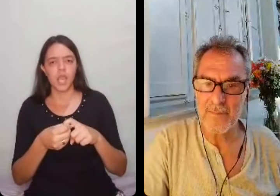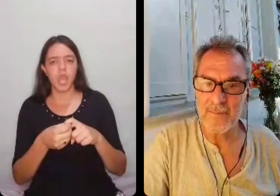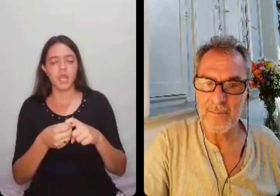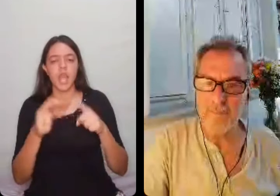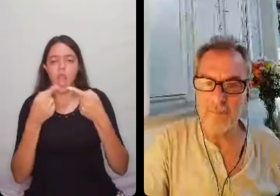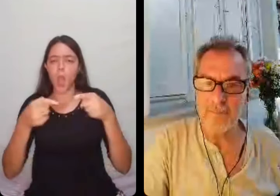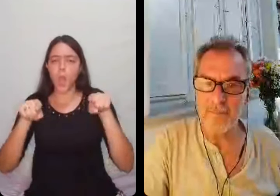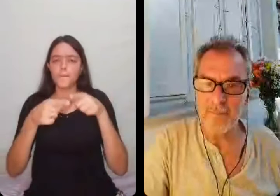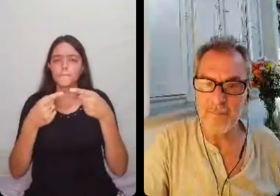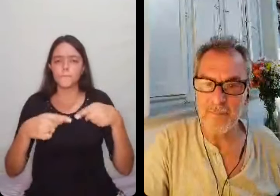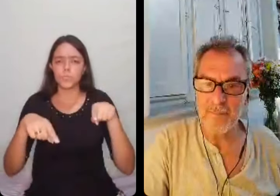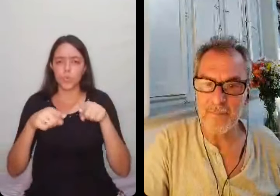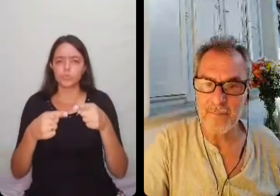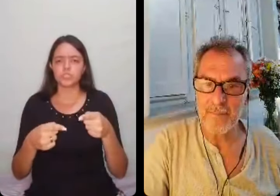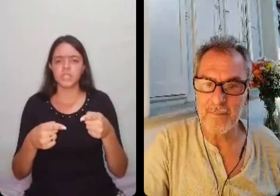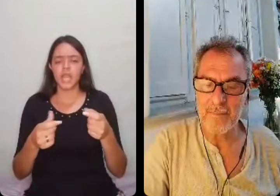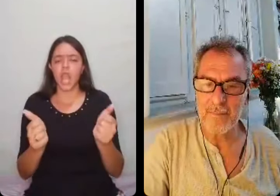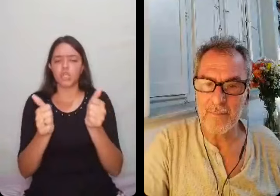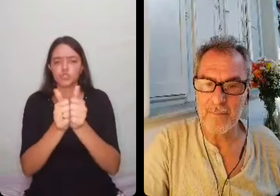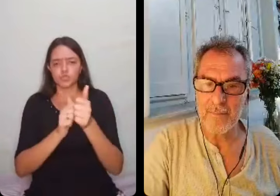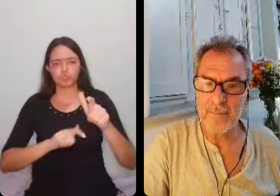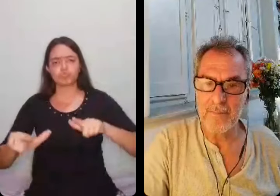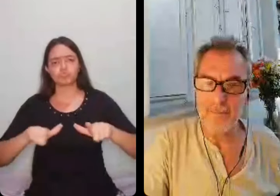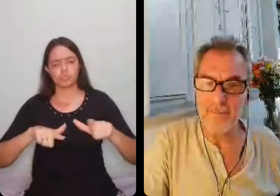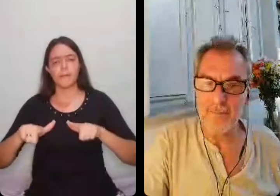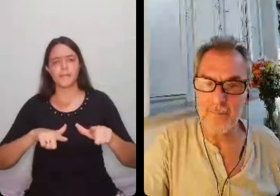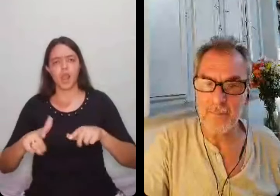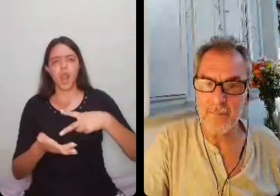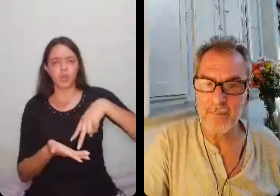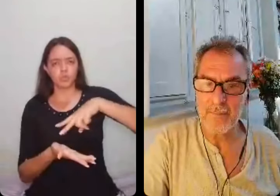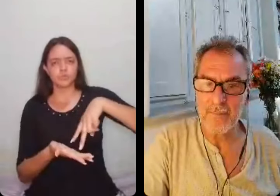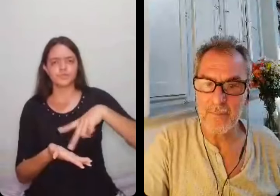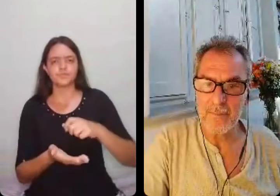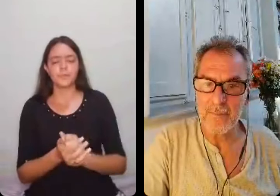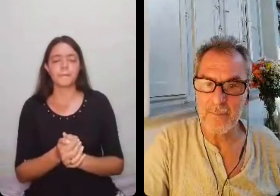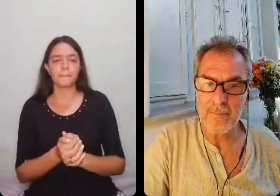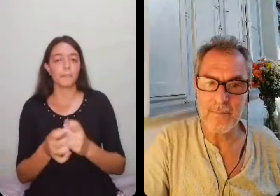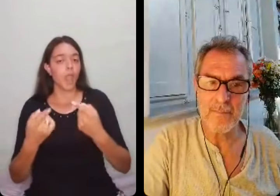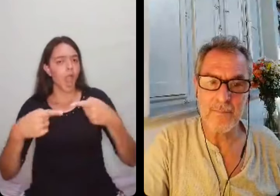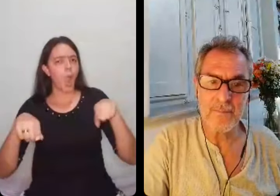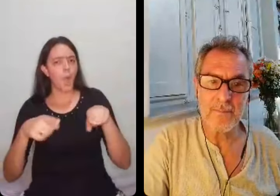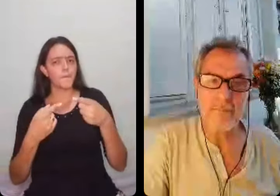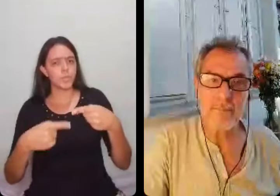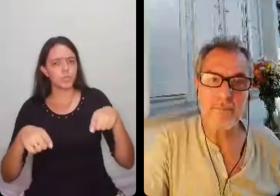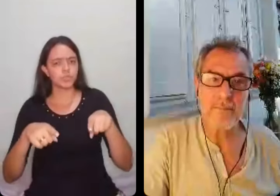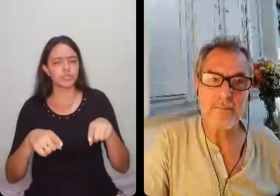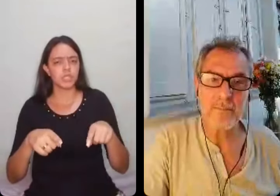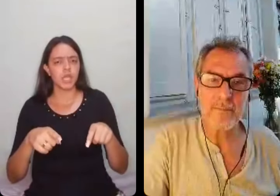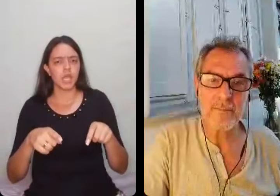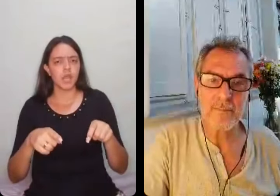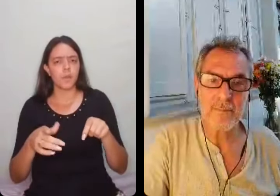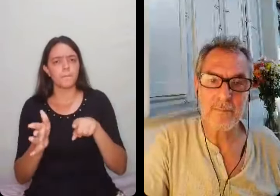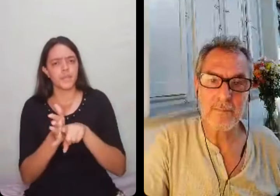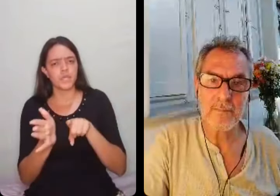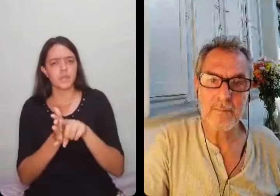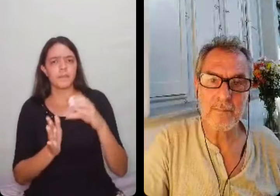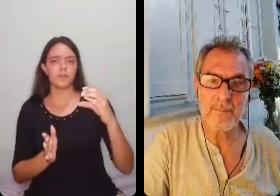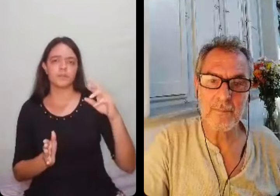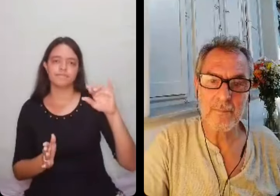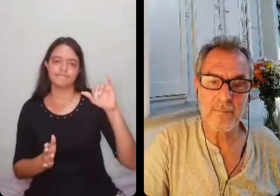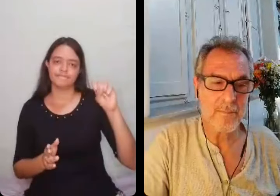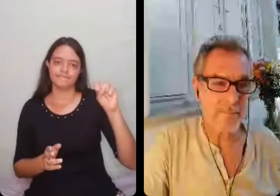trabalho? Então, a trilha sonora foi criada pelo Christian Laszlo, né? Ele que faz uma pesquisa musical de